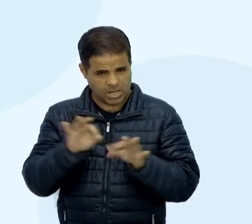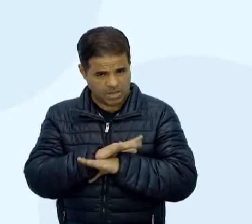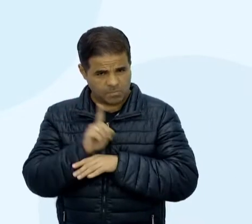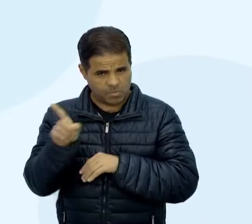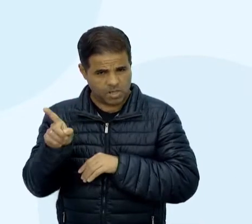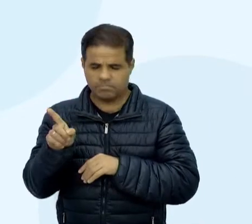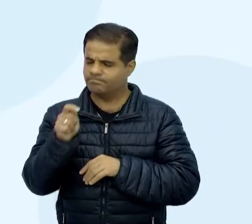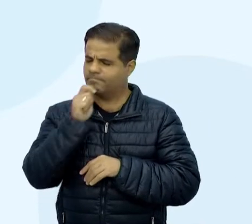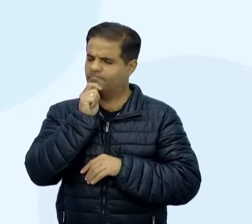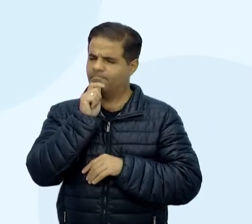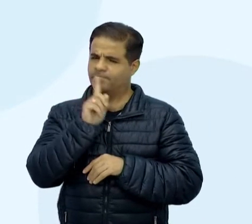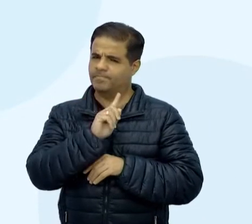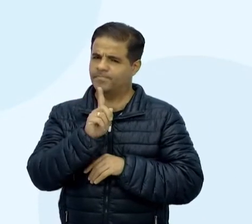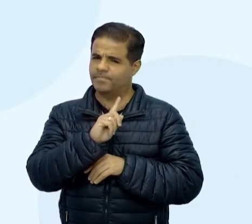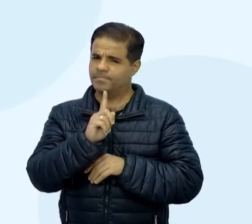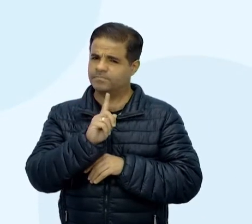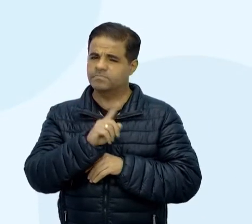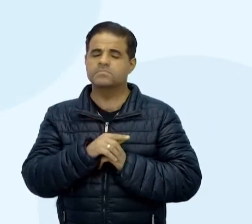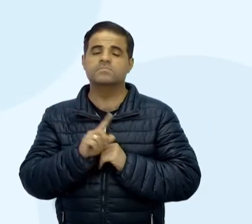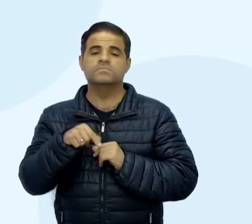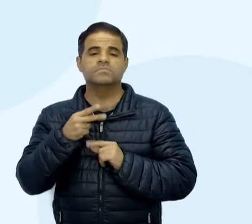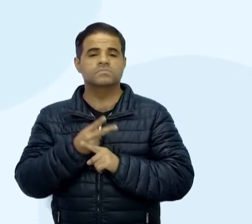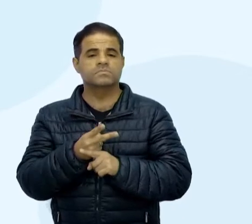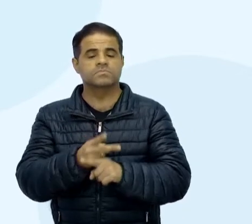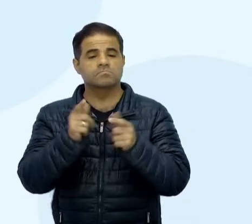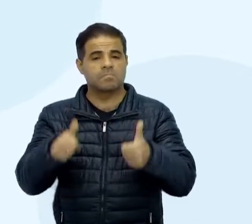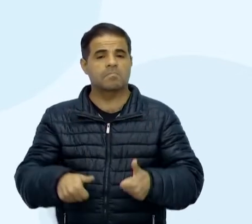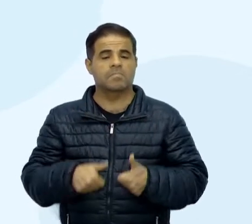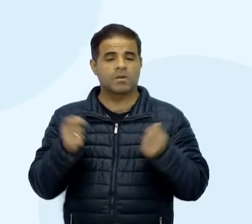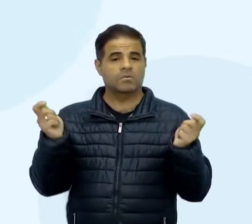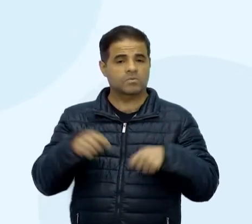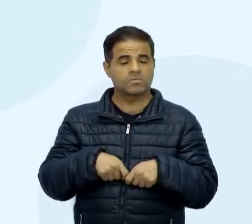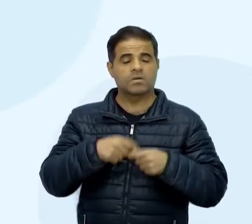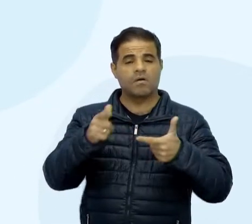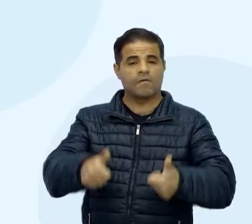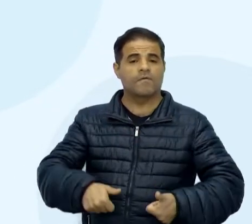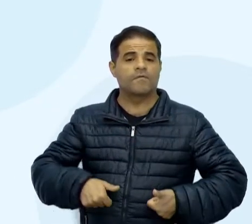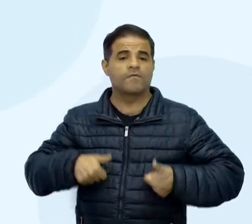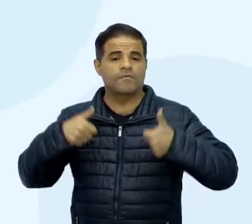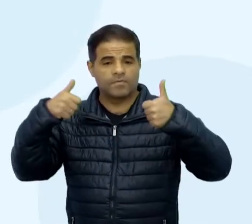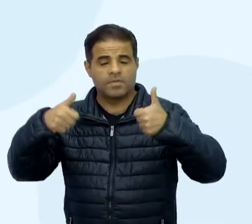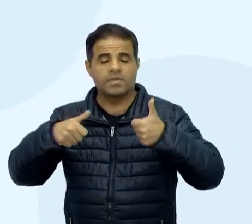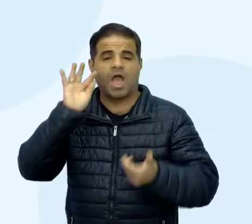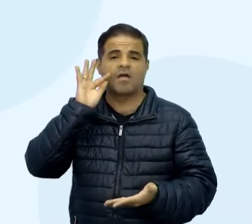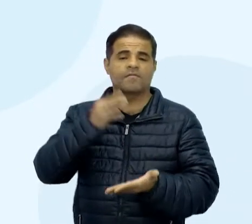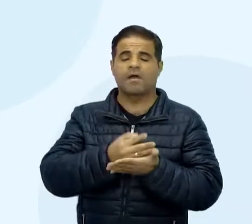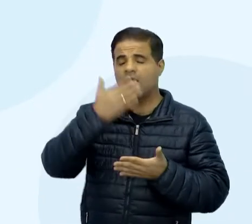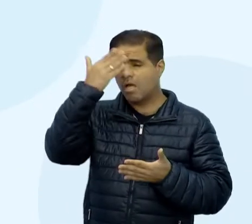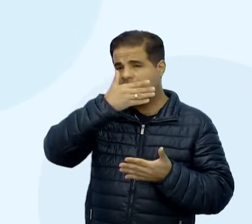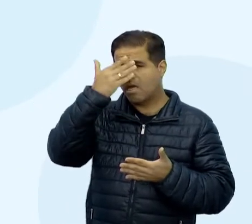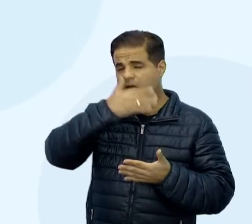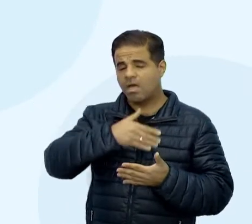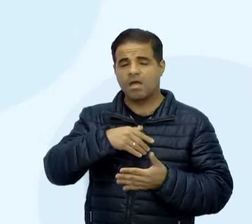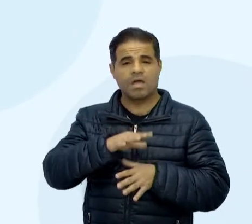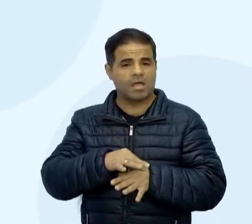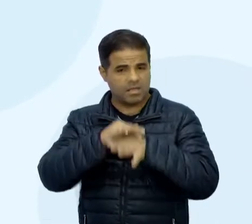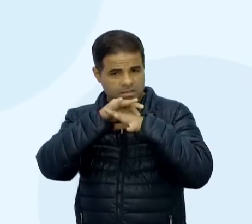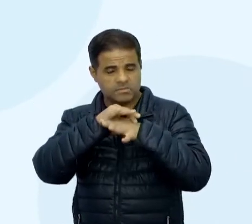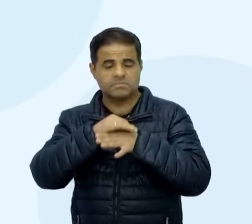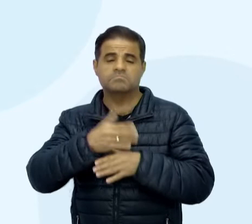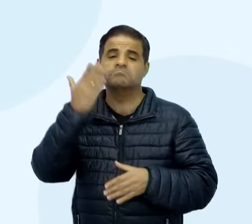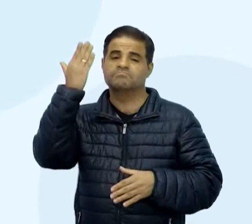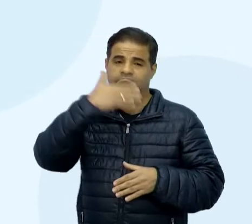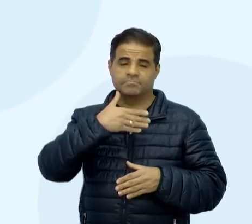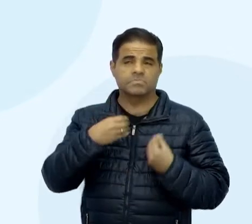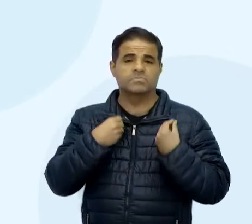quê? Pois a busca por melhores condições de vida e a fé cega em líderes religiosos que